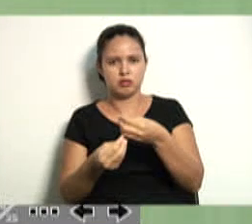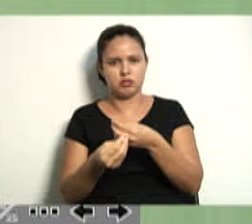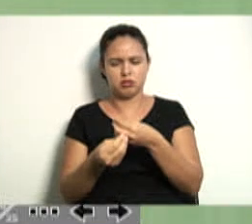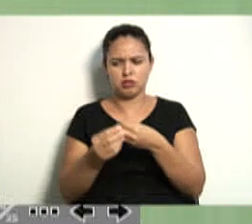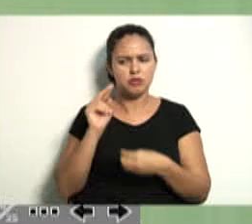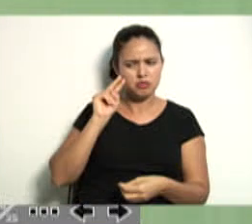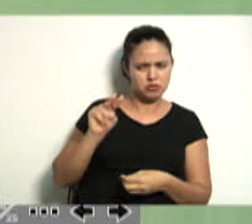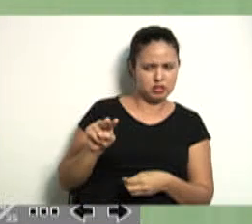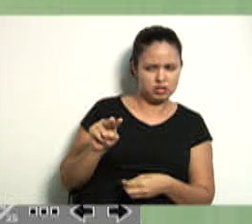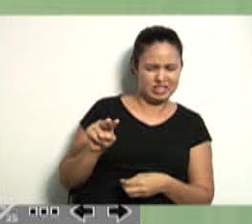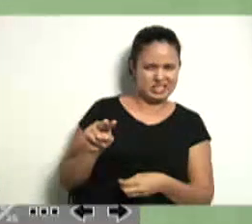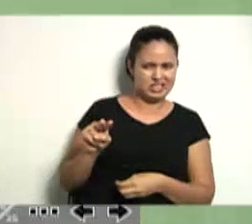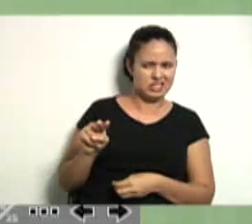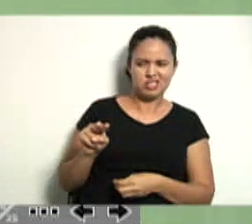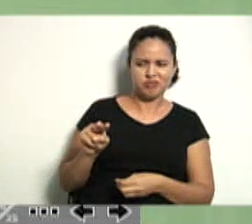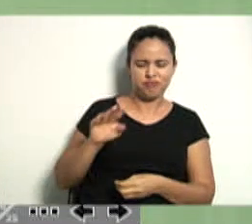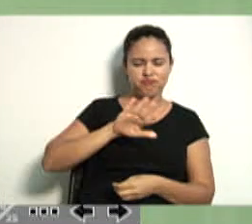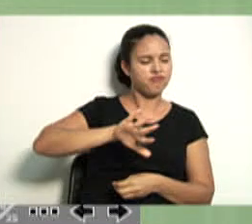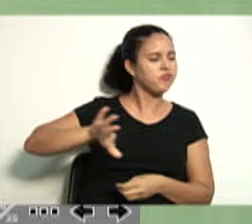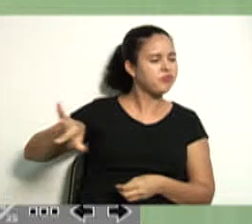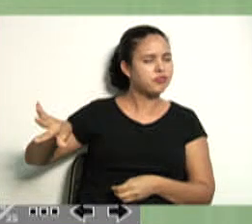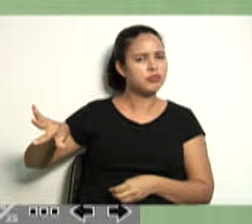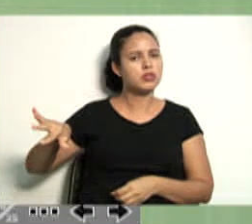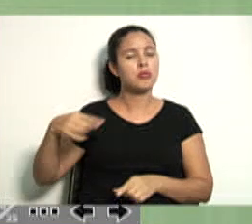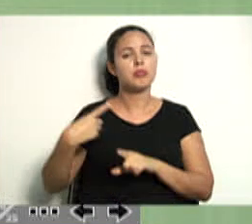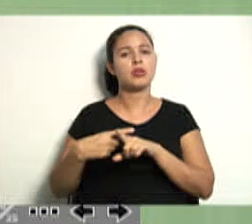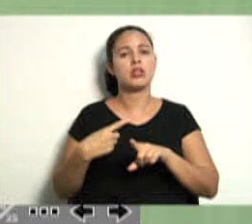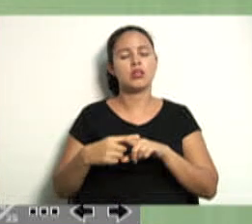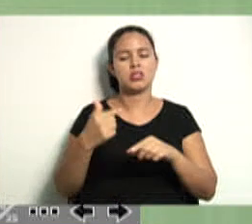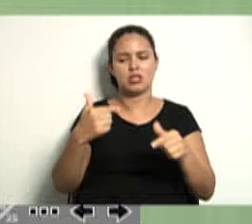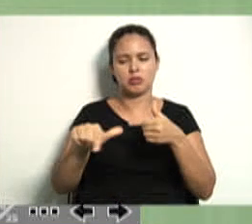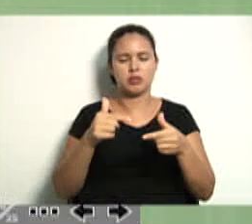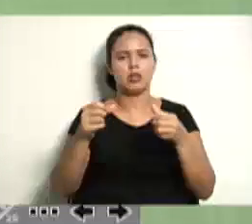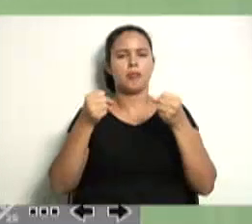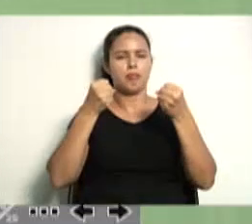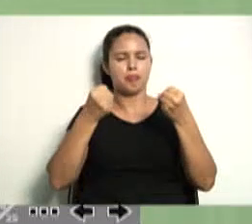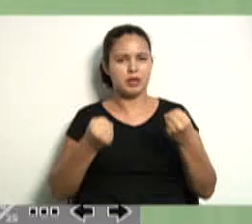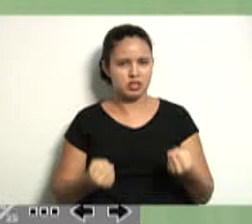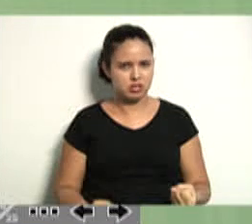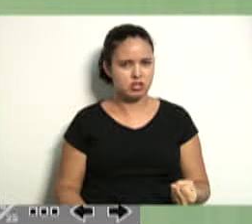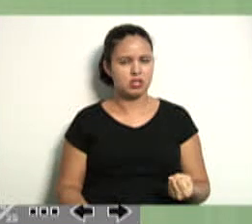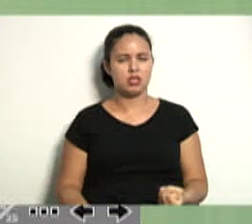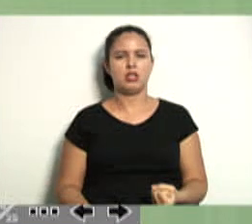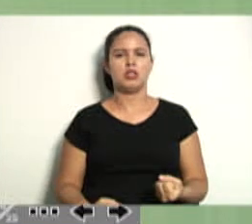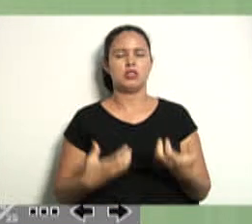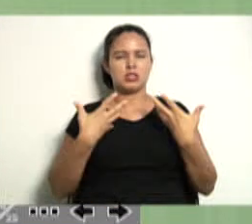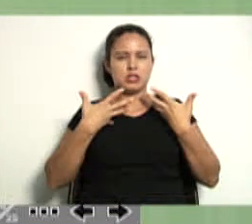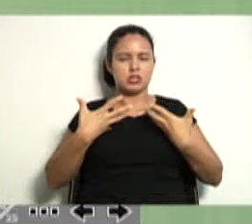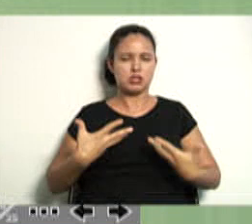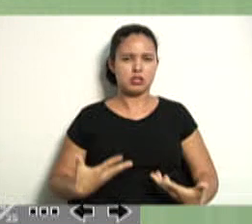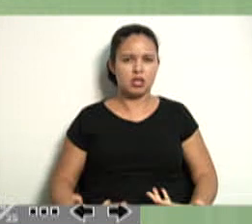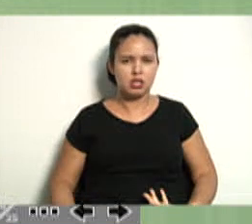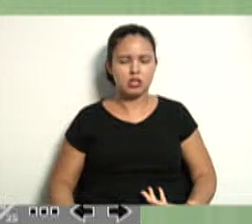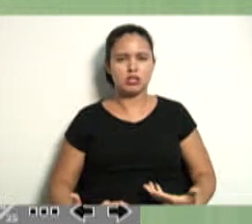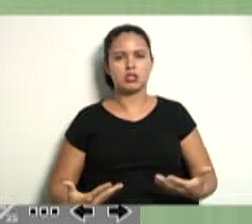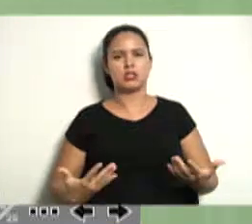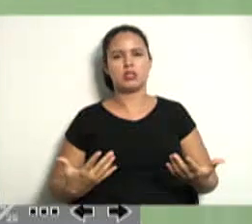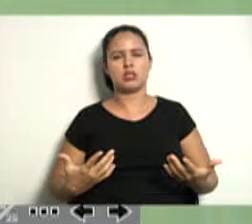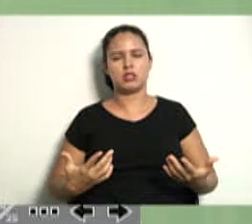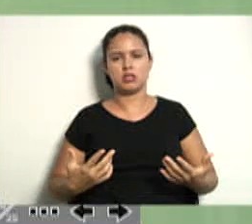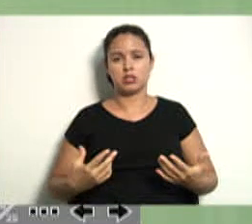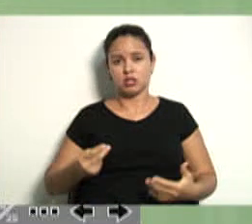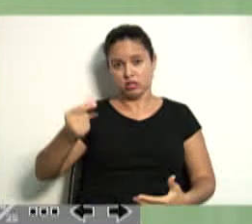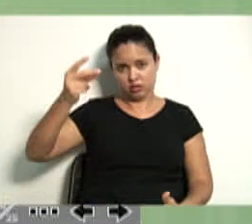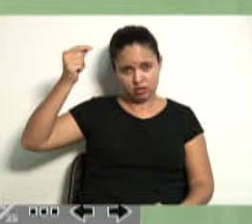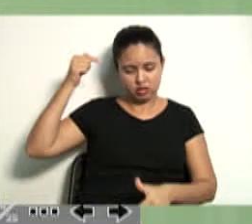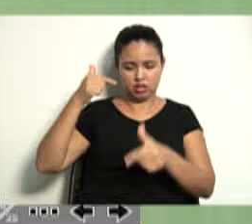ao cansaço, à penalização, era uma atividade indigna, reservada à condição dos